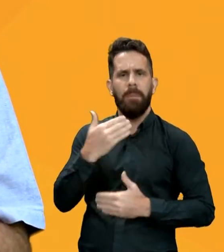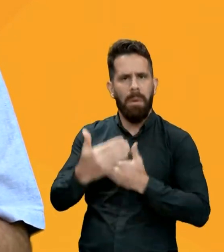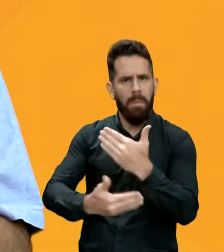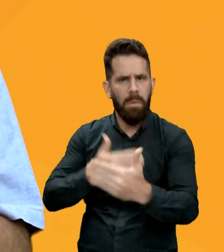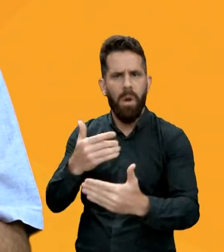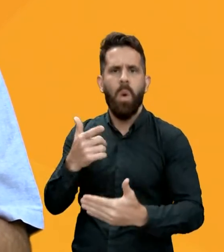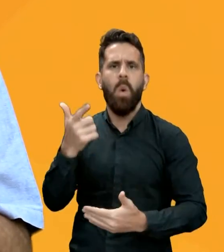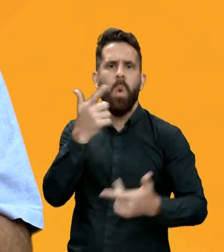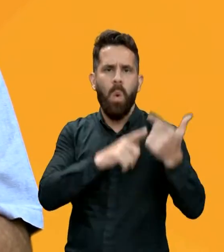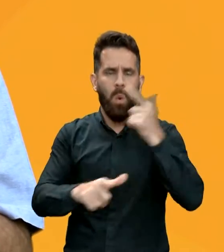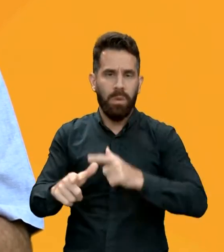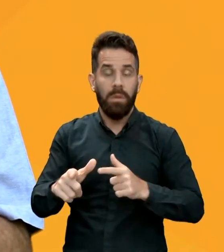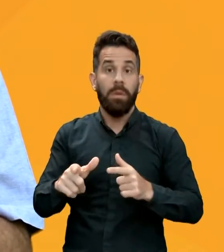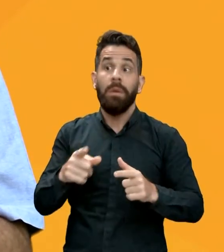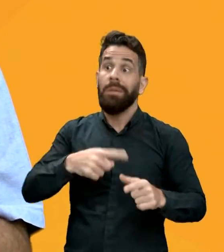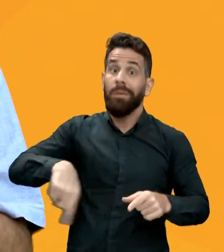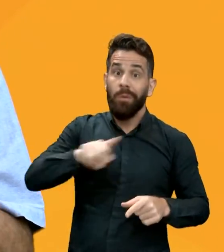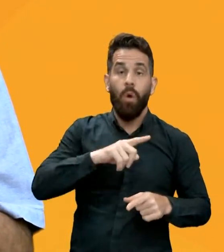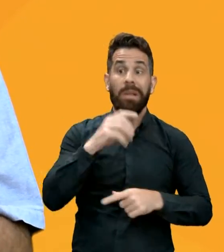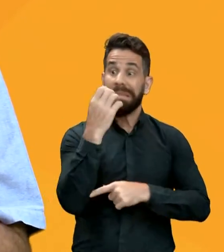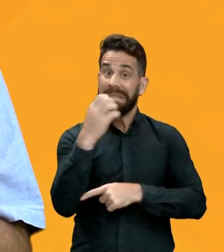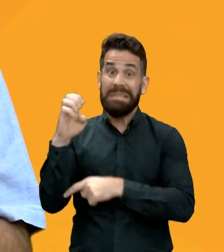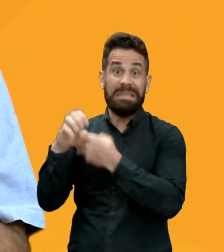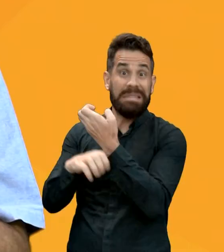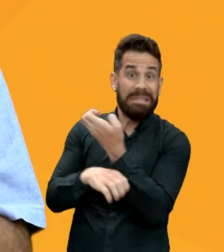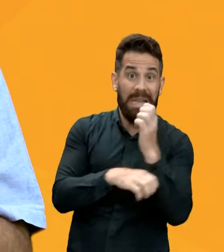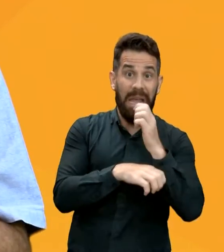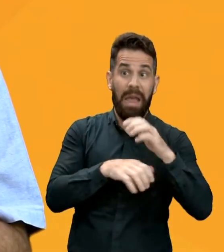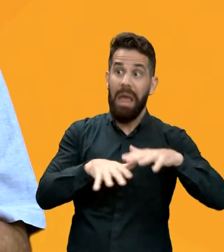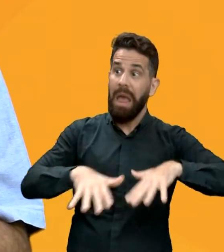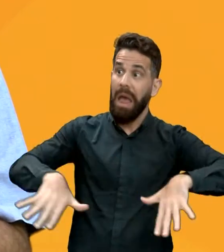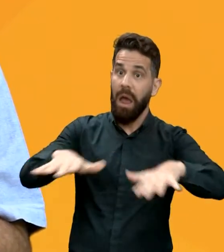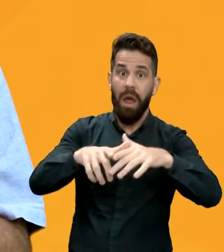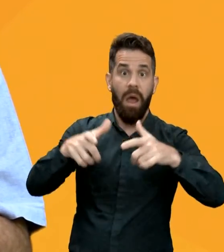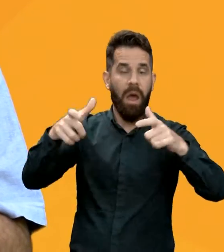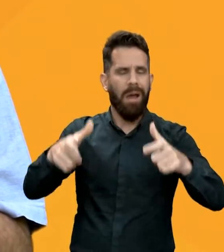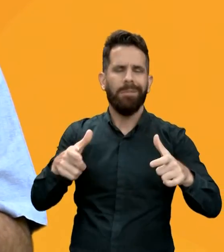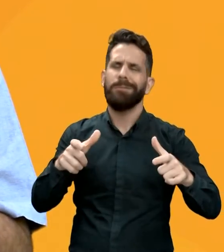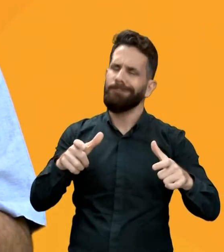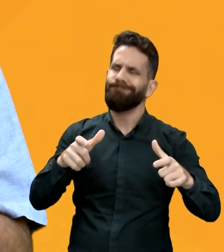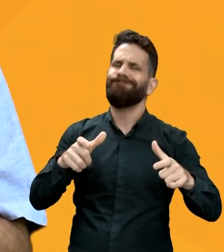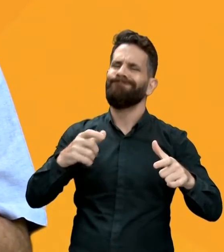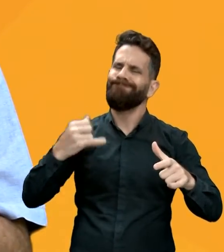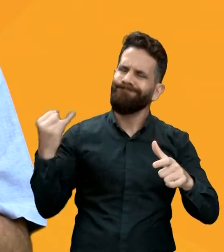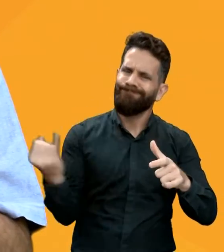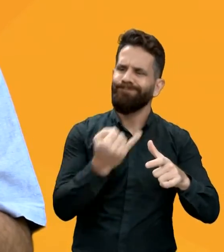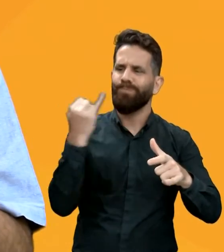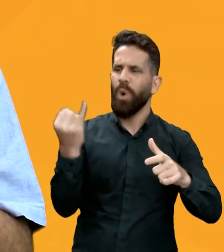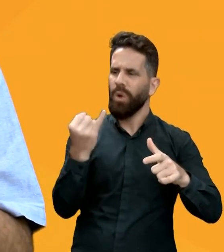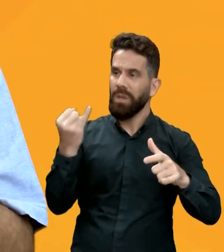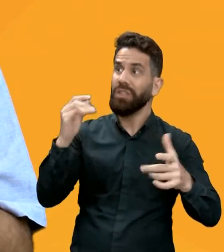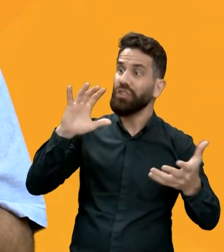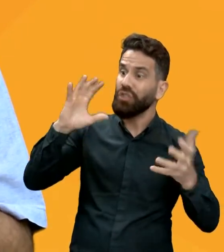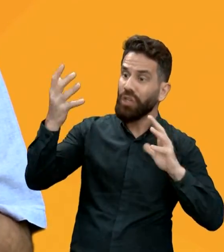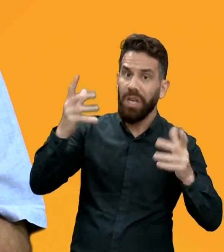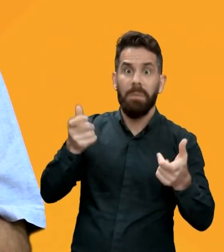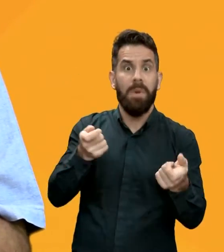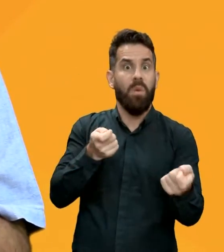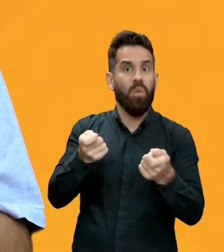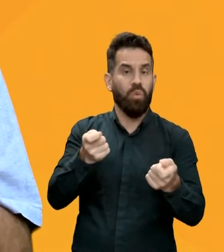de metas climáticas no cerrado ele é especialmente importante como forma de